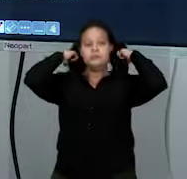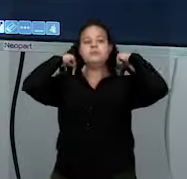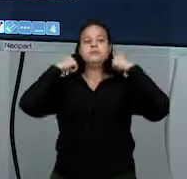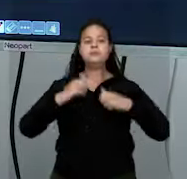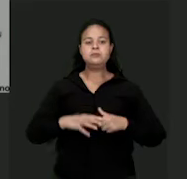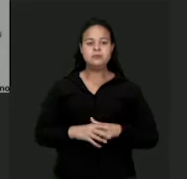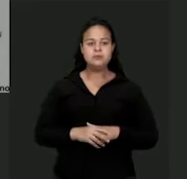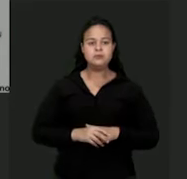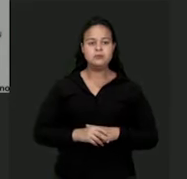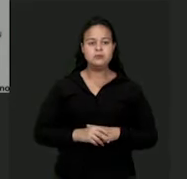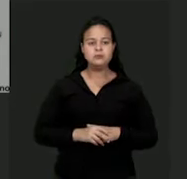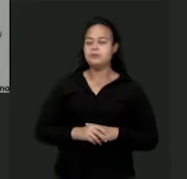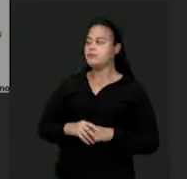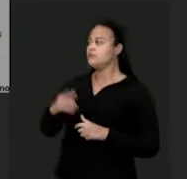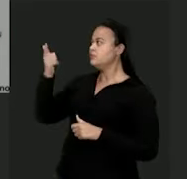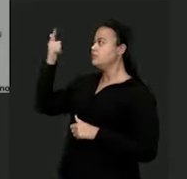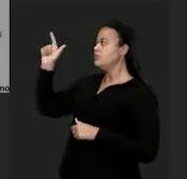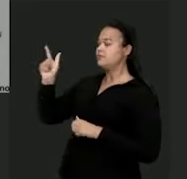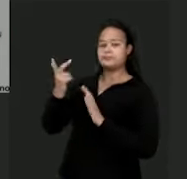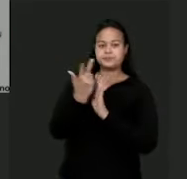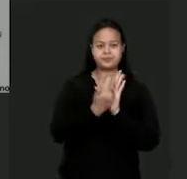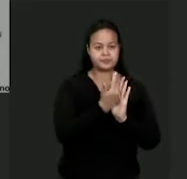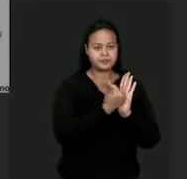Mais uma imagem da medula espinhal.